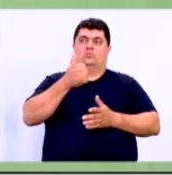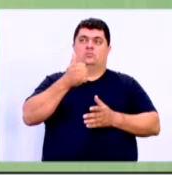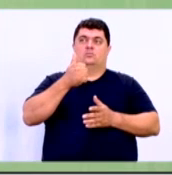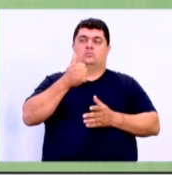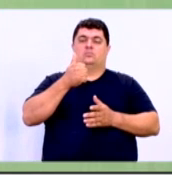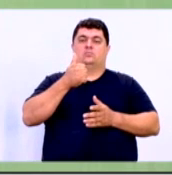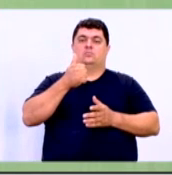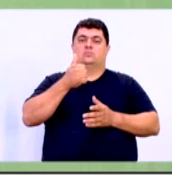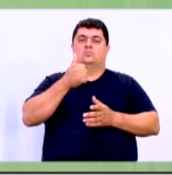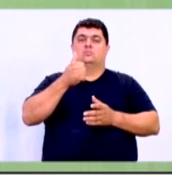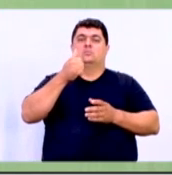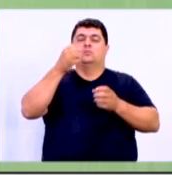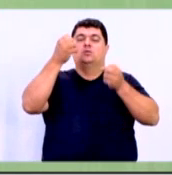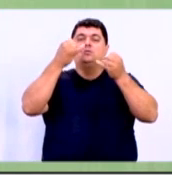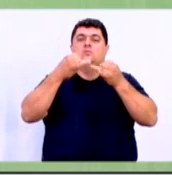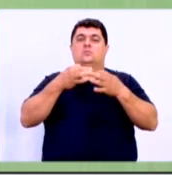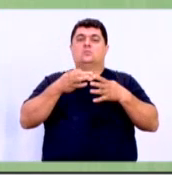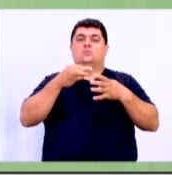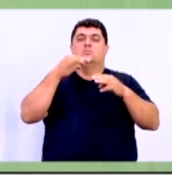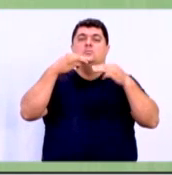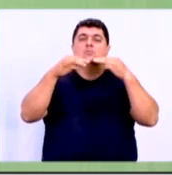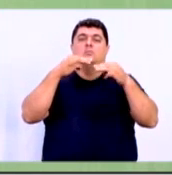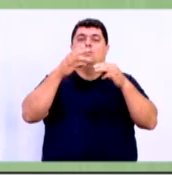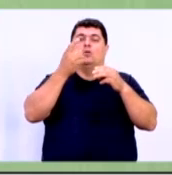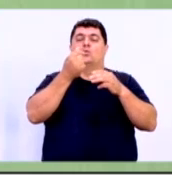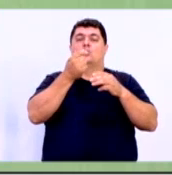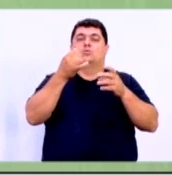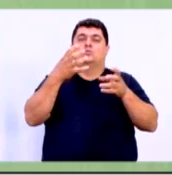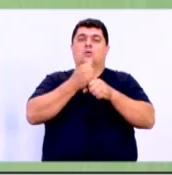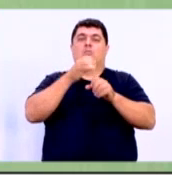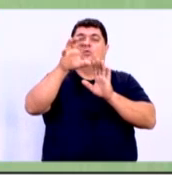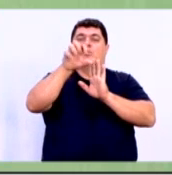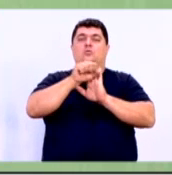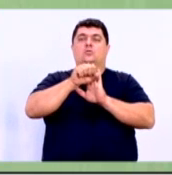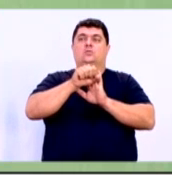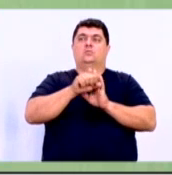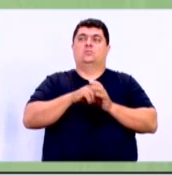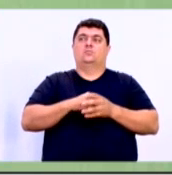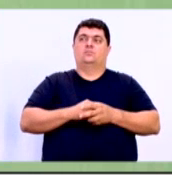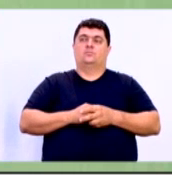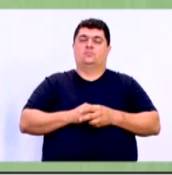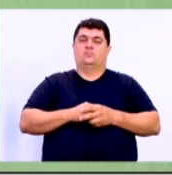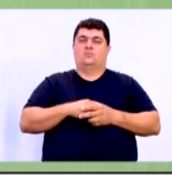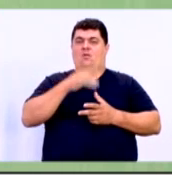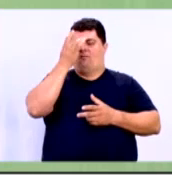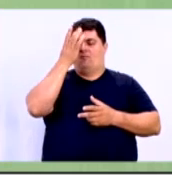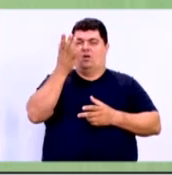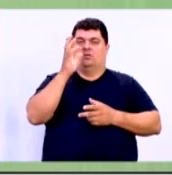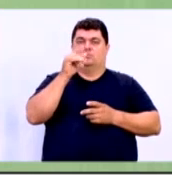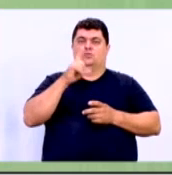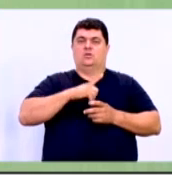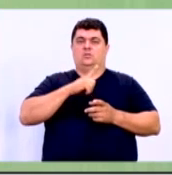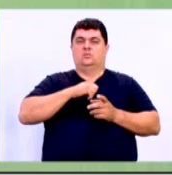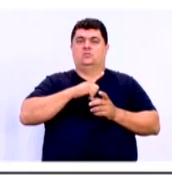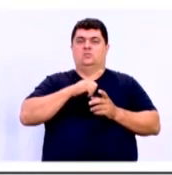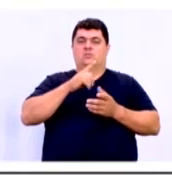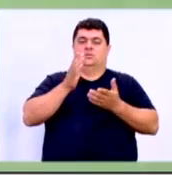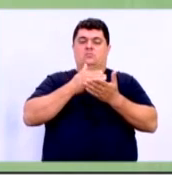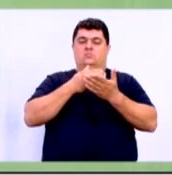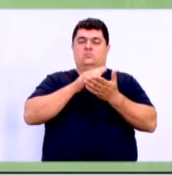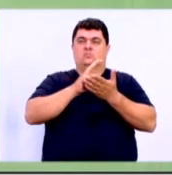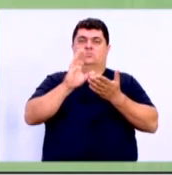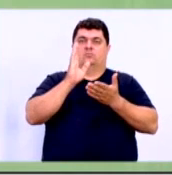Defina método de custeio por absorção. Simples, né, pessoal? Isso aí já estava lá no nosso livro de